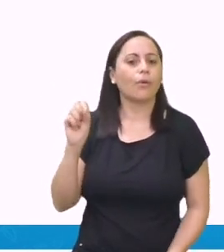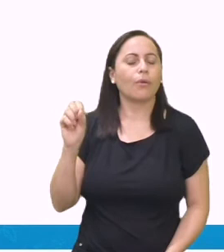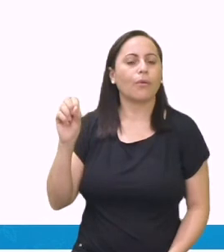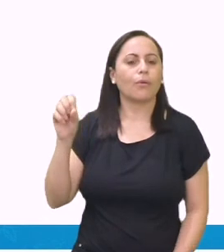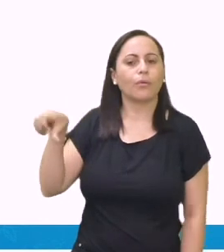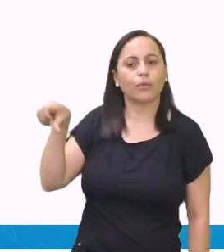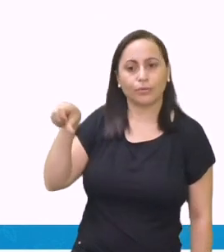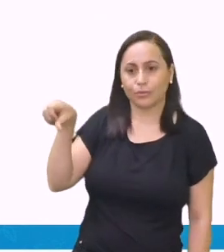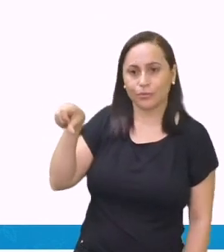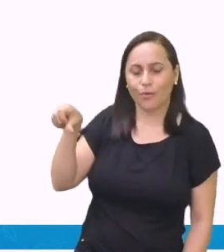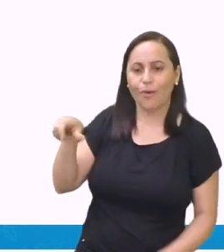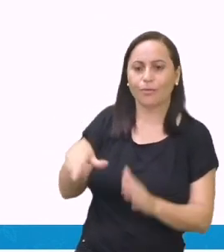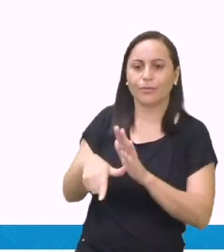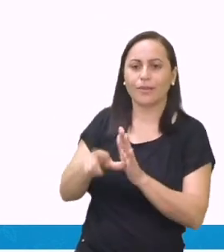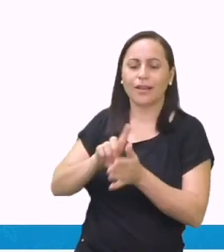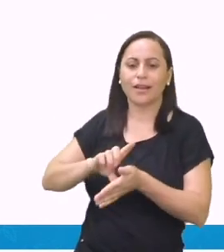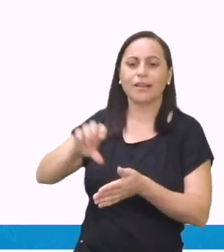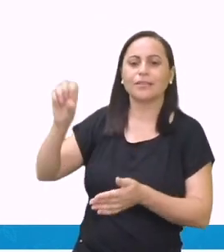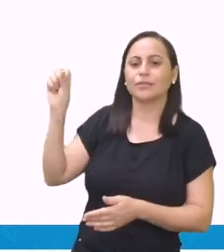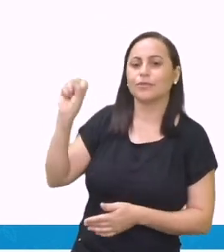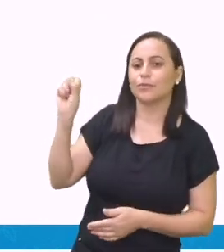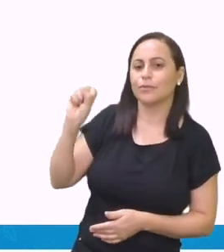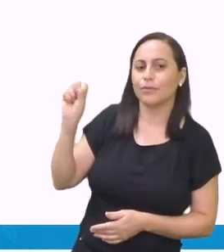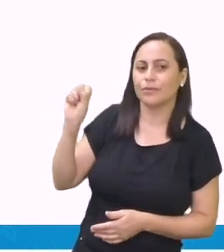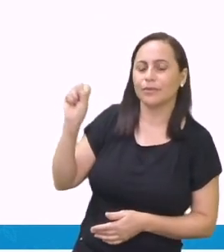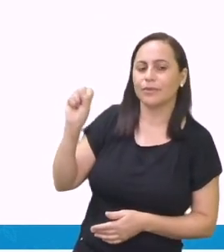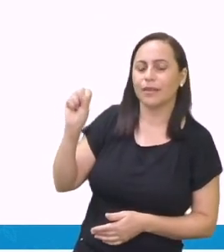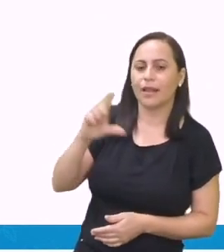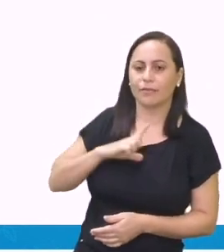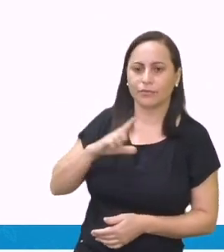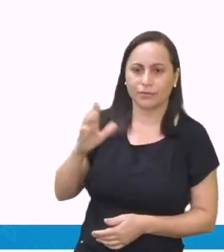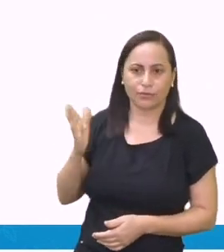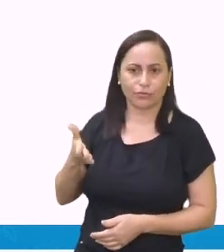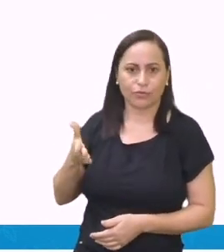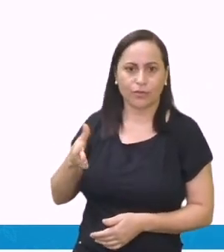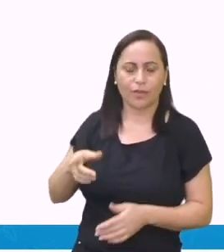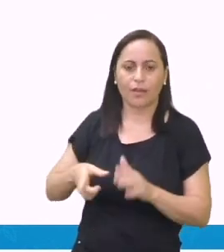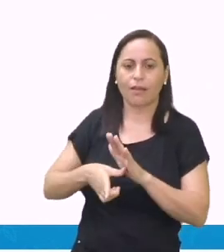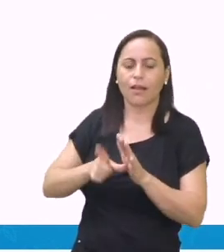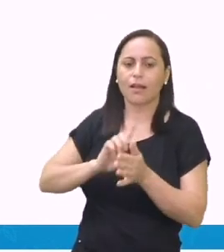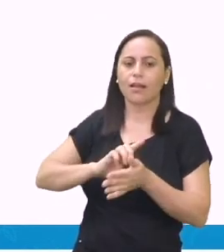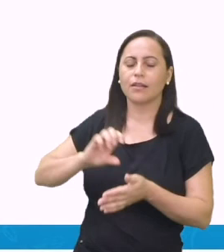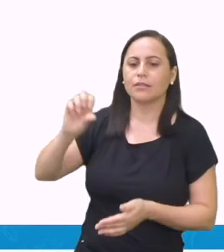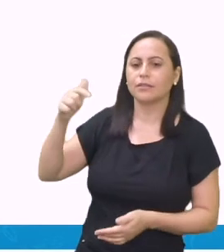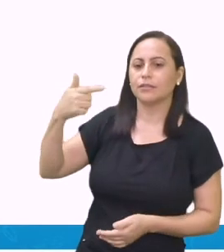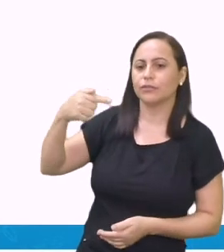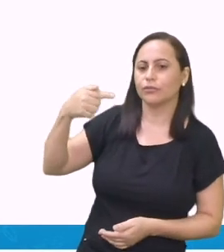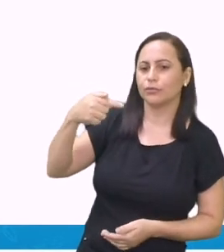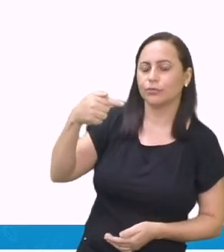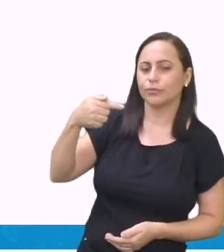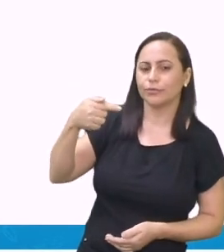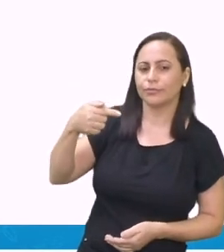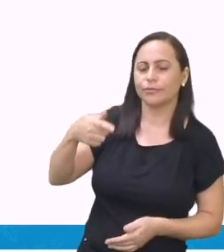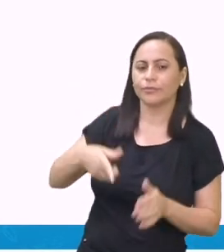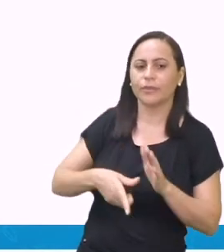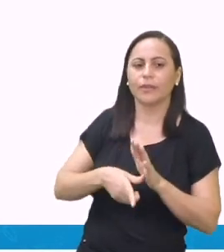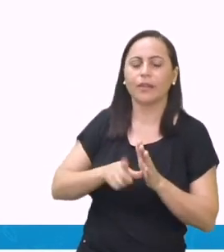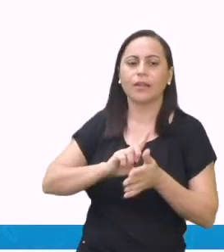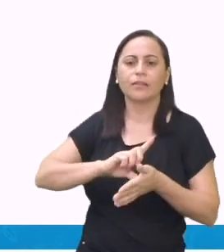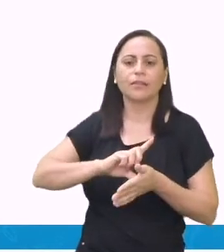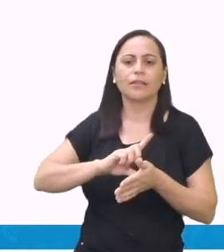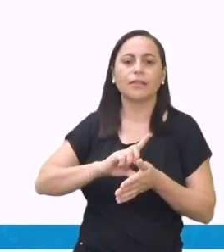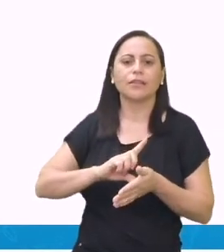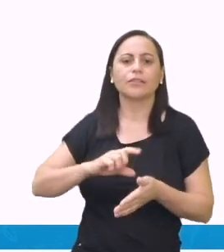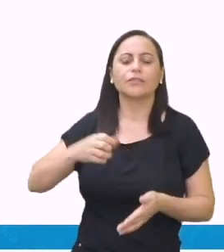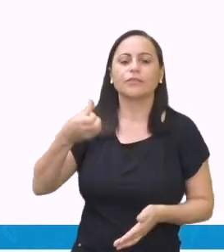tenho antes do 9º o 8º. Antes do 8º, o 7º. Antes